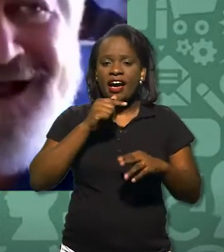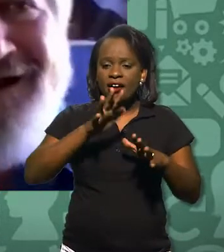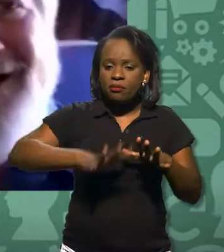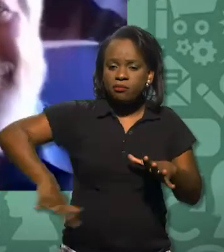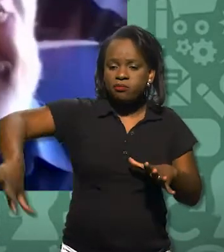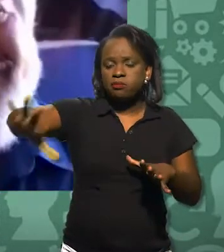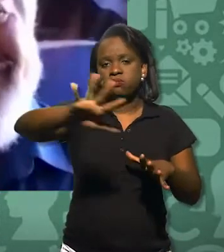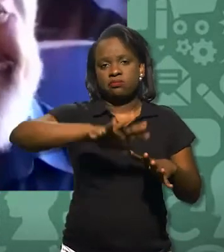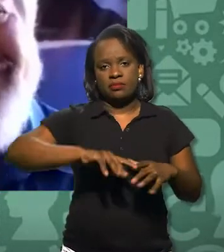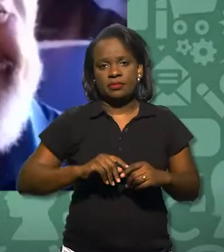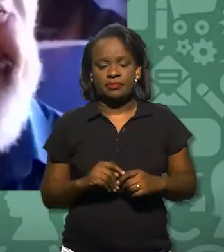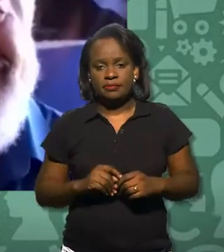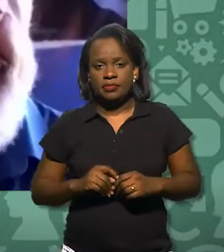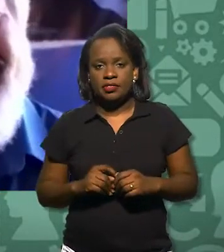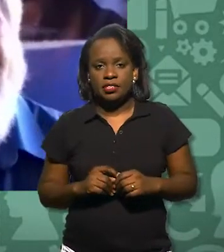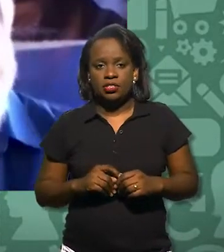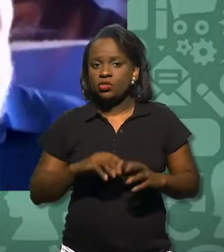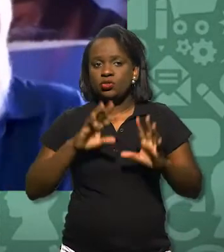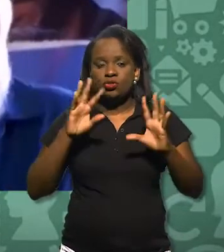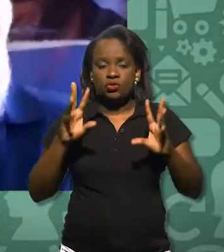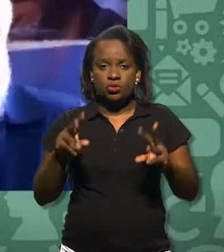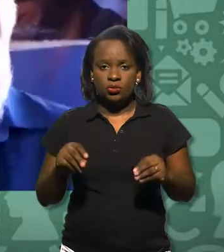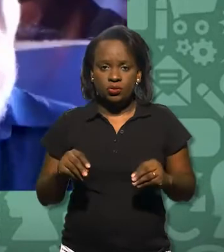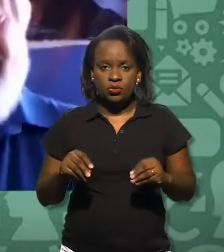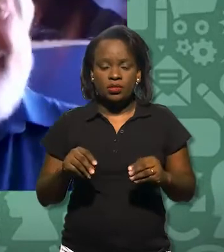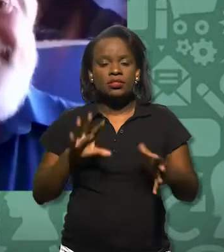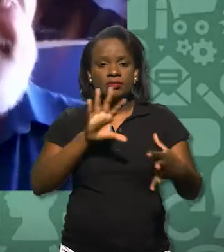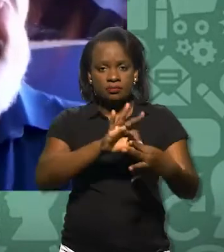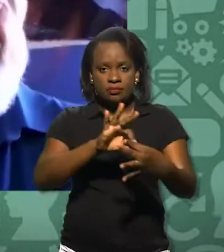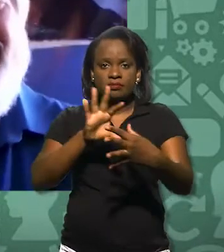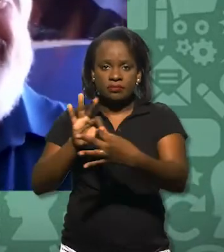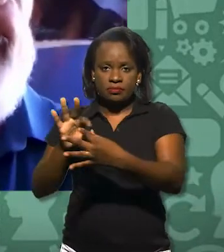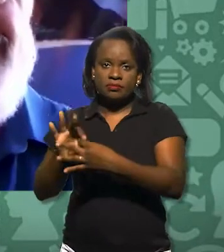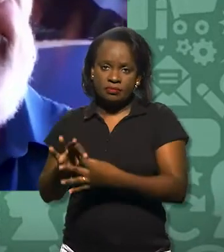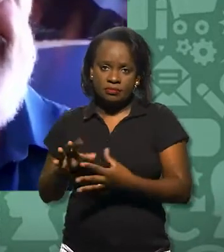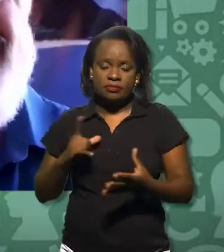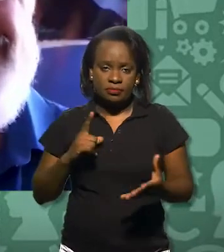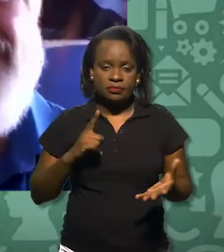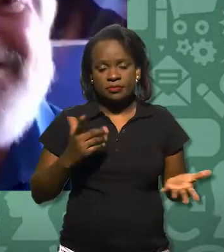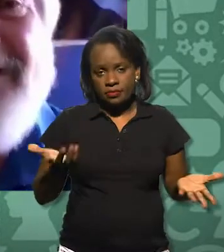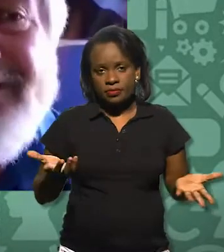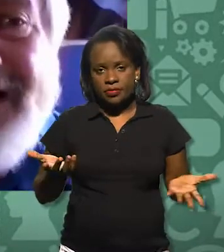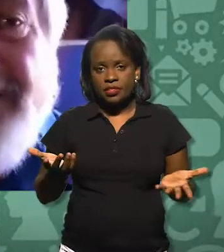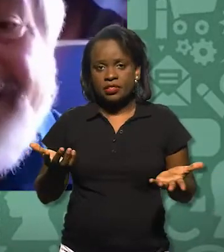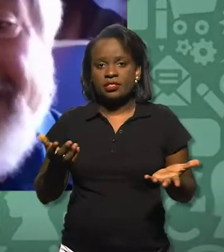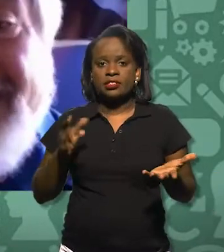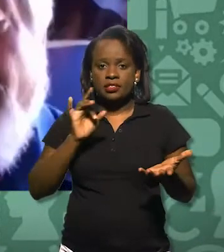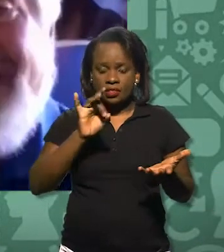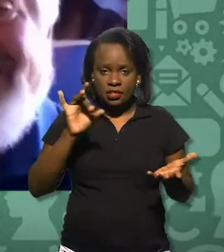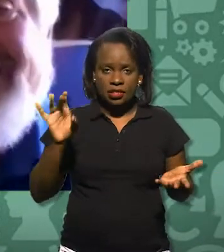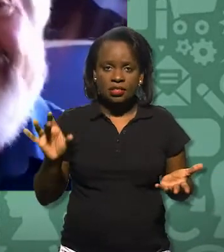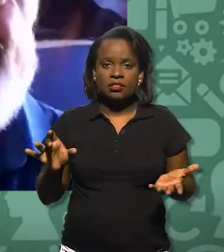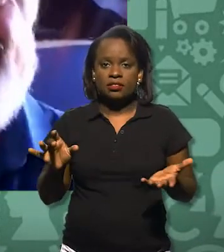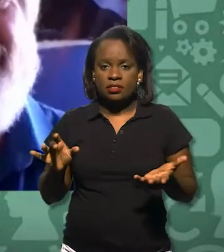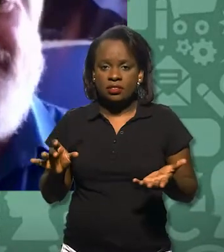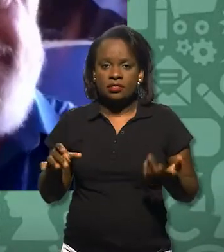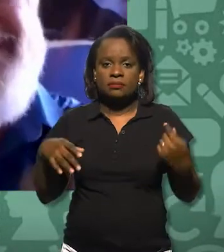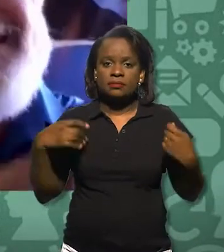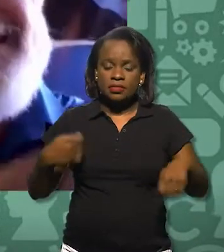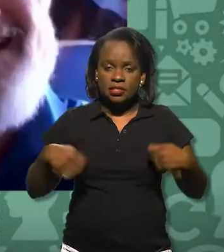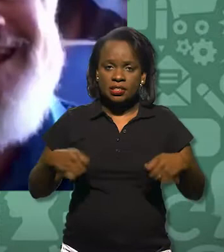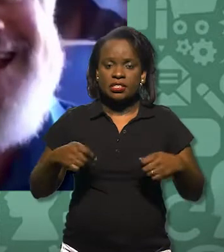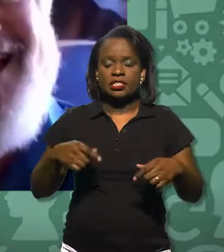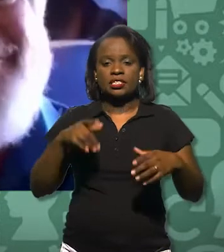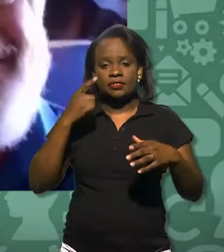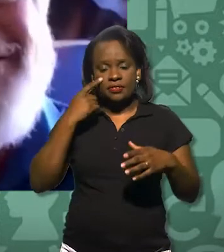a laguna. E todo mundo... Está tudo interligado, né, Ernesto? Exatamente. Cada um quer se livrar do problema